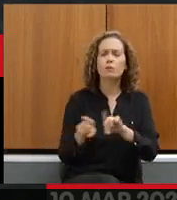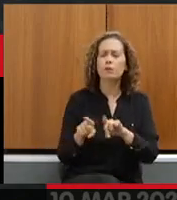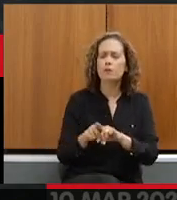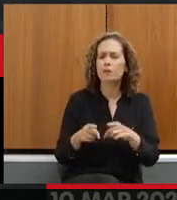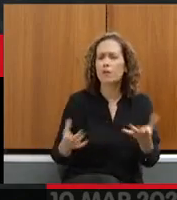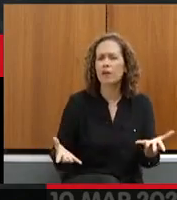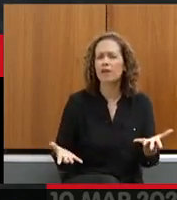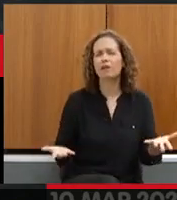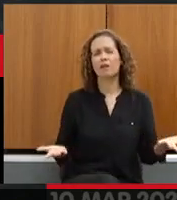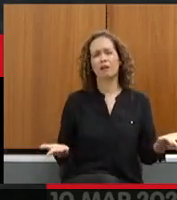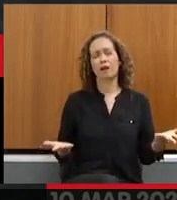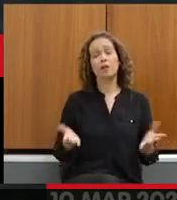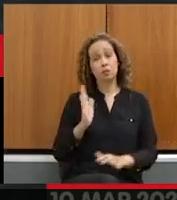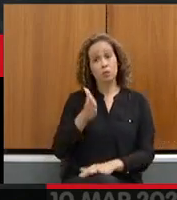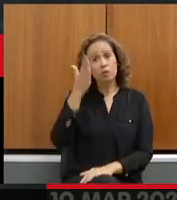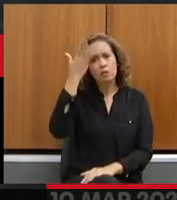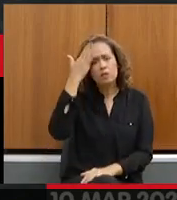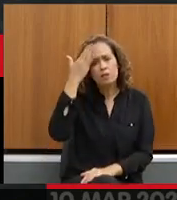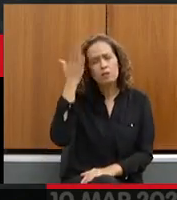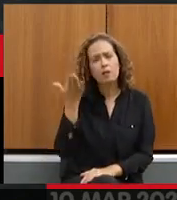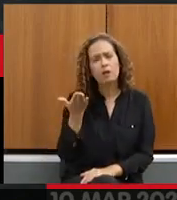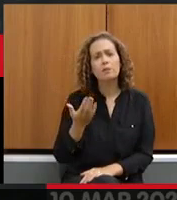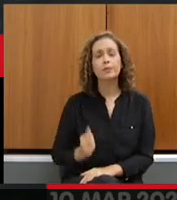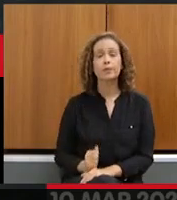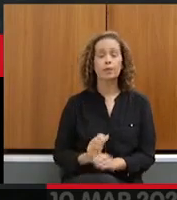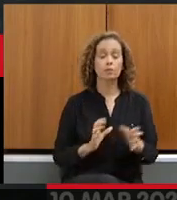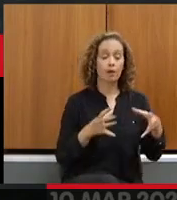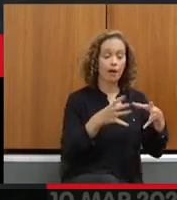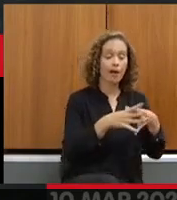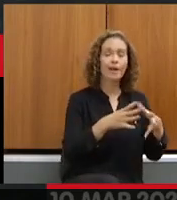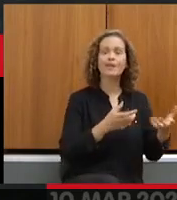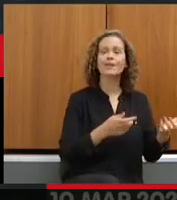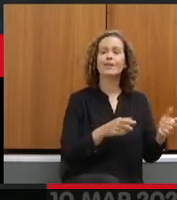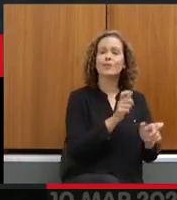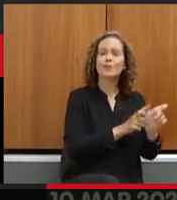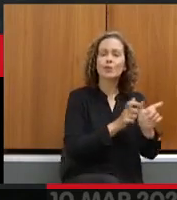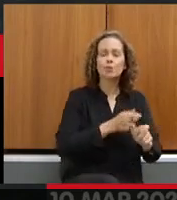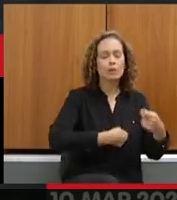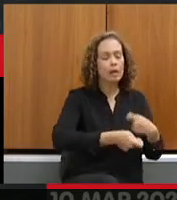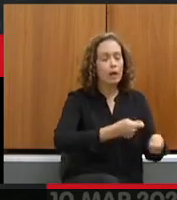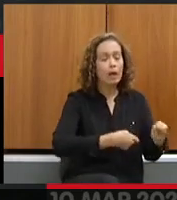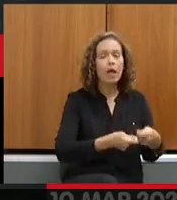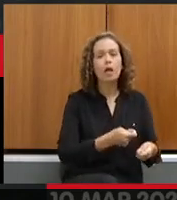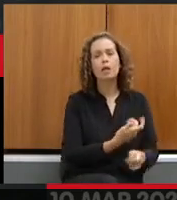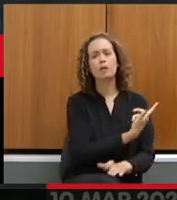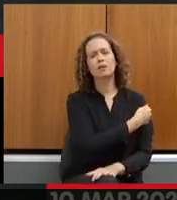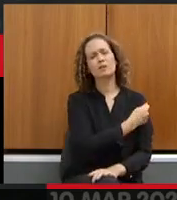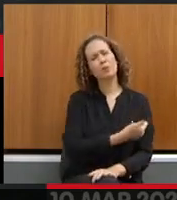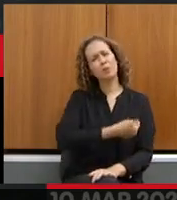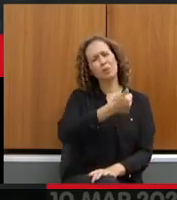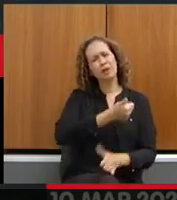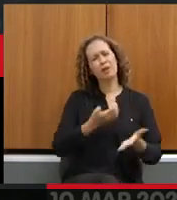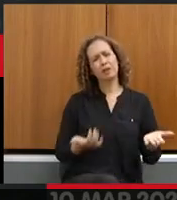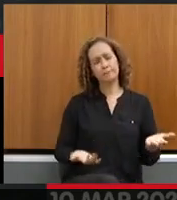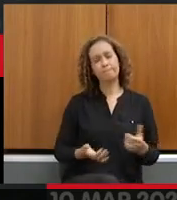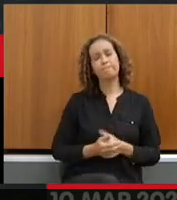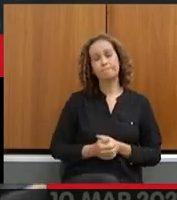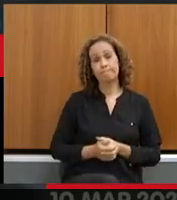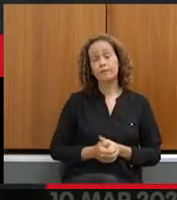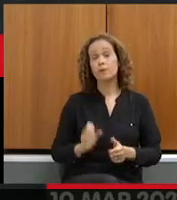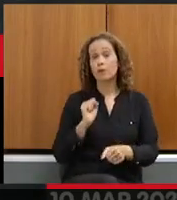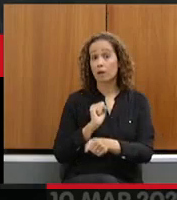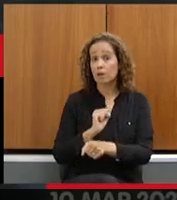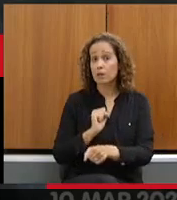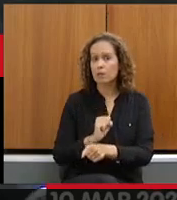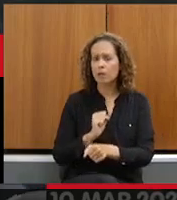e tomar conhecimento que ou que uma área burocrática do Governo foi priorizado eu espero que depois